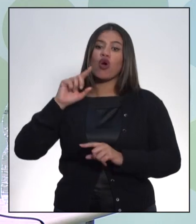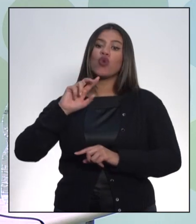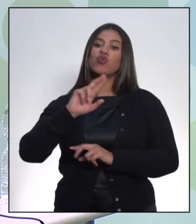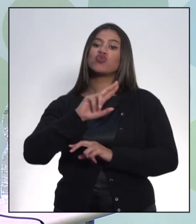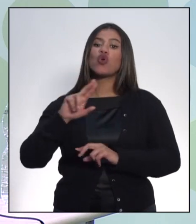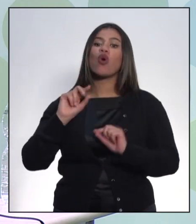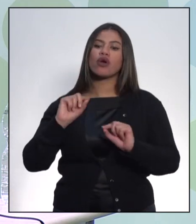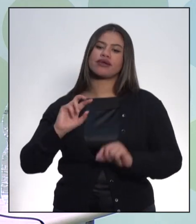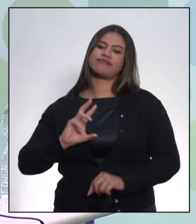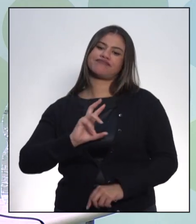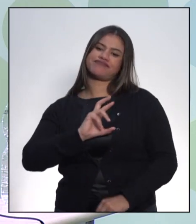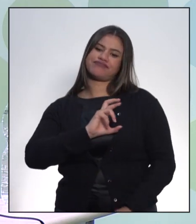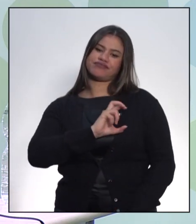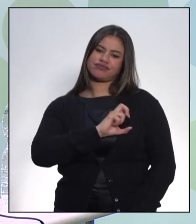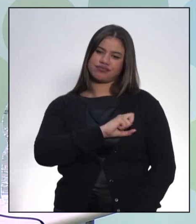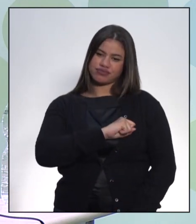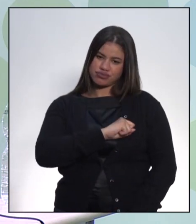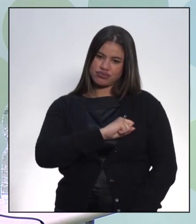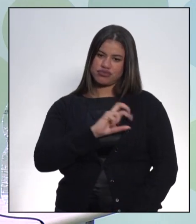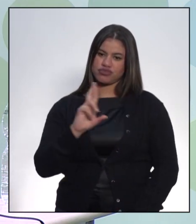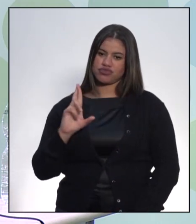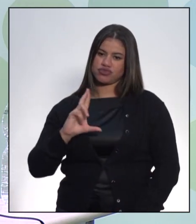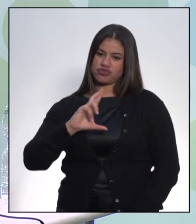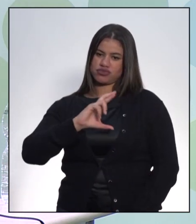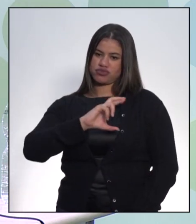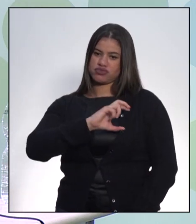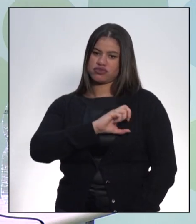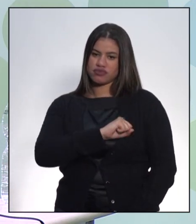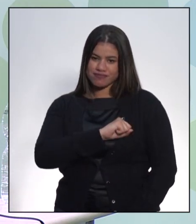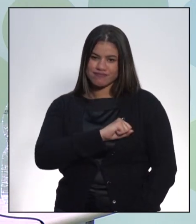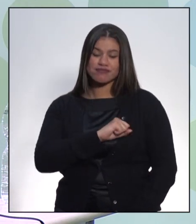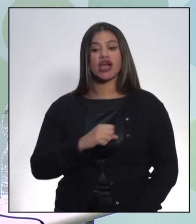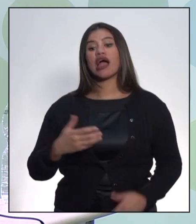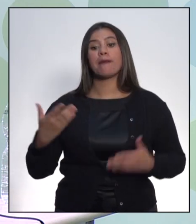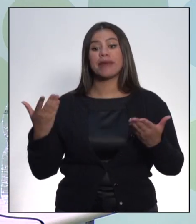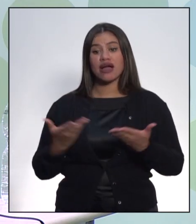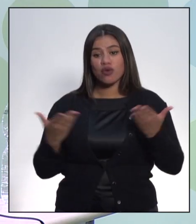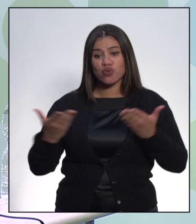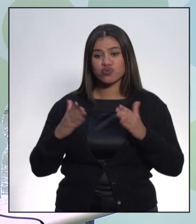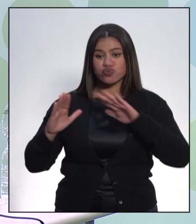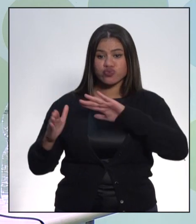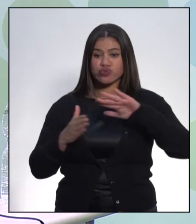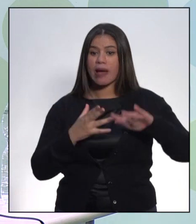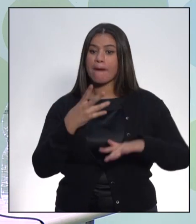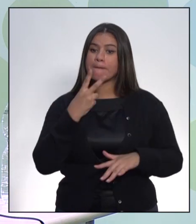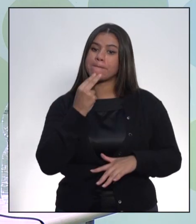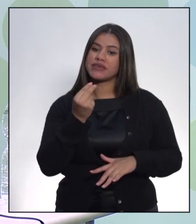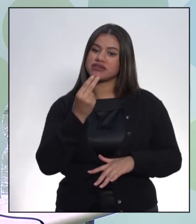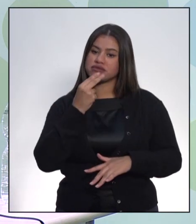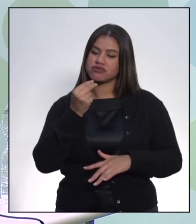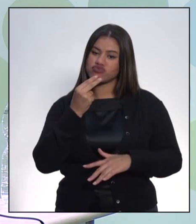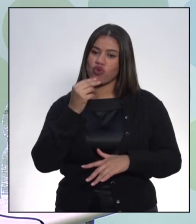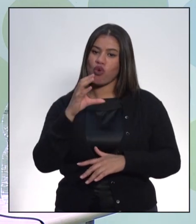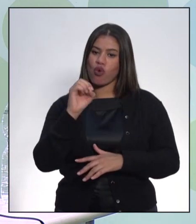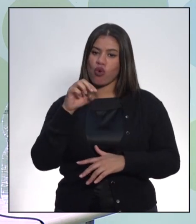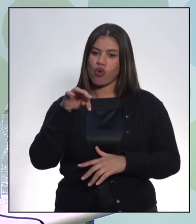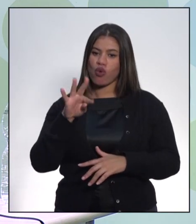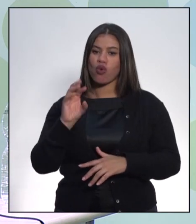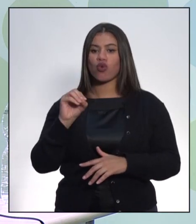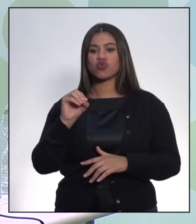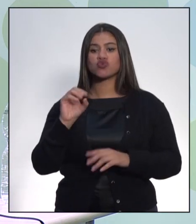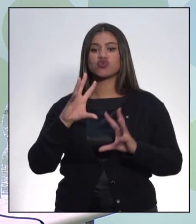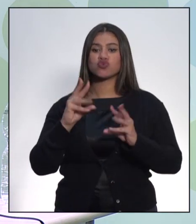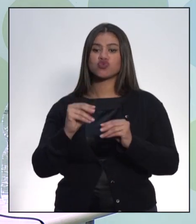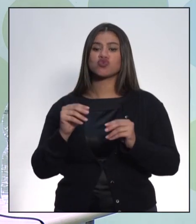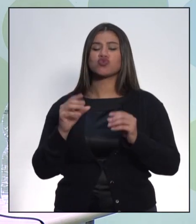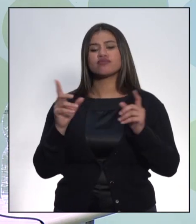No caso da história do Machado de Assis, um conto, a história mais enxuta, em um local reduzido. Né? Na